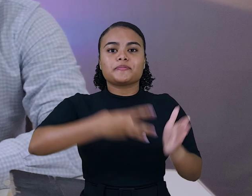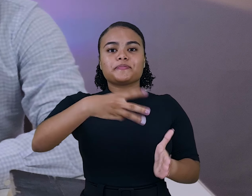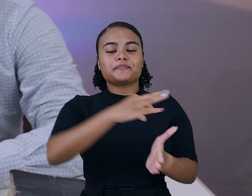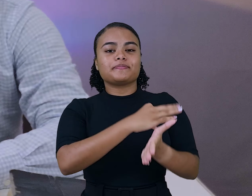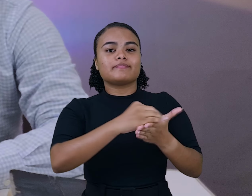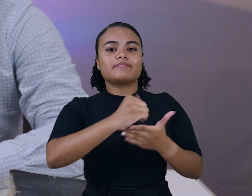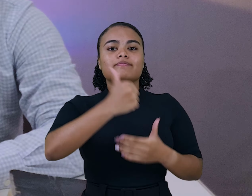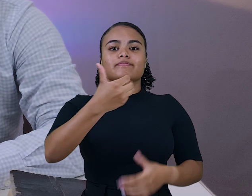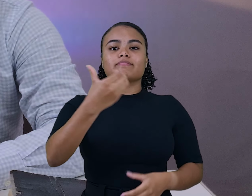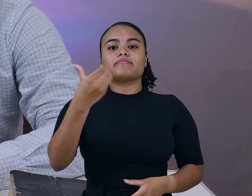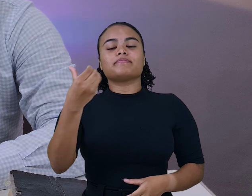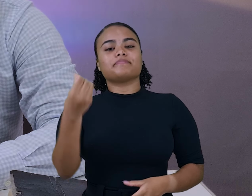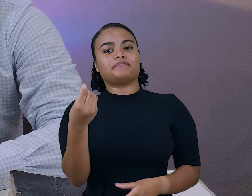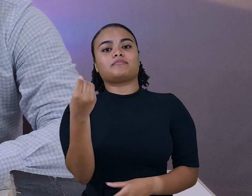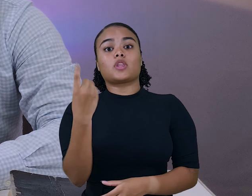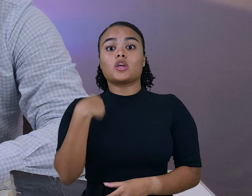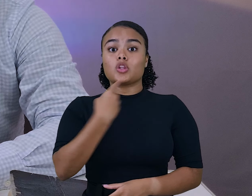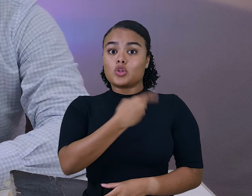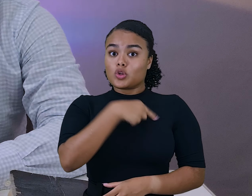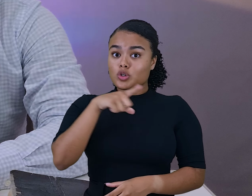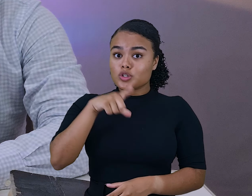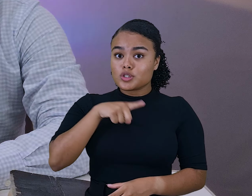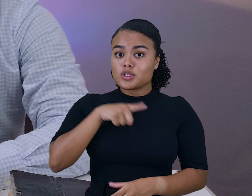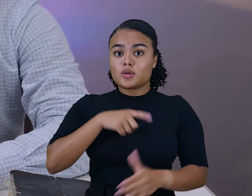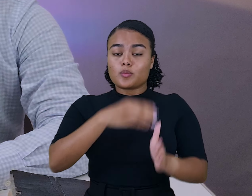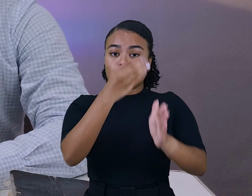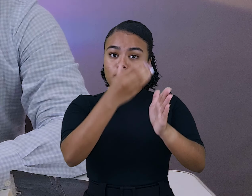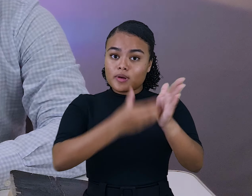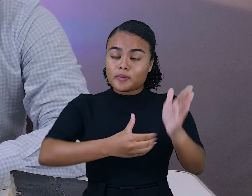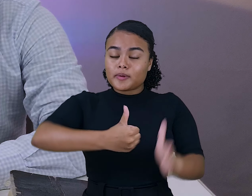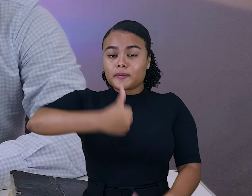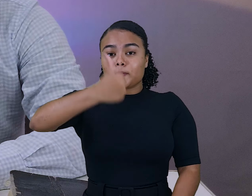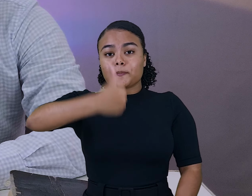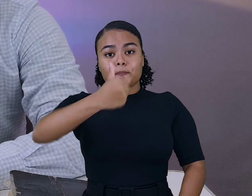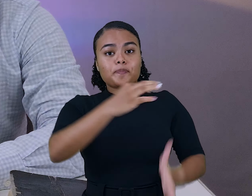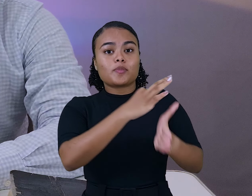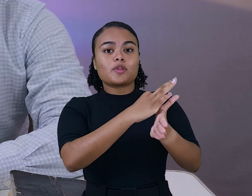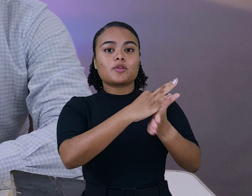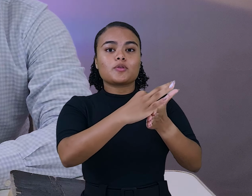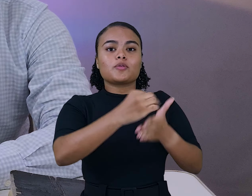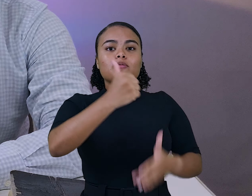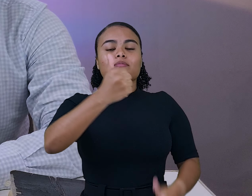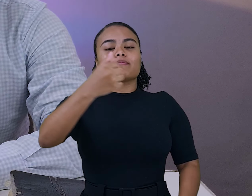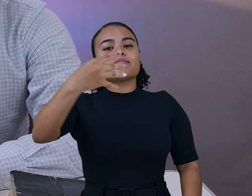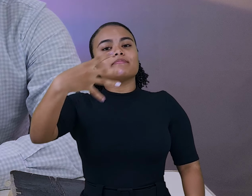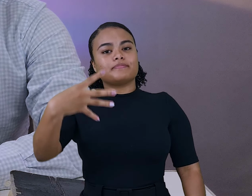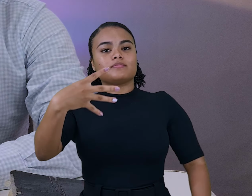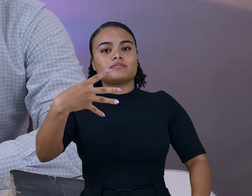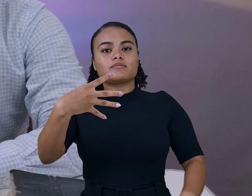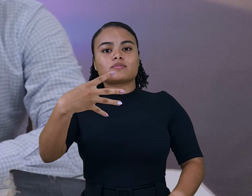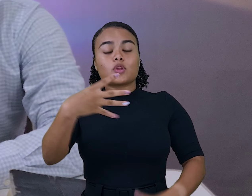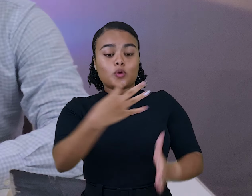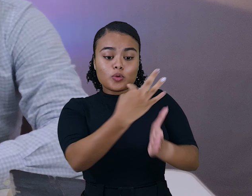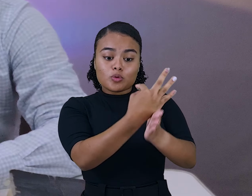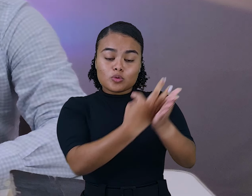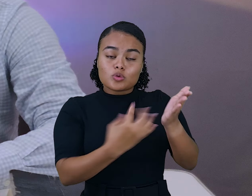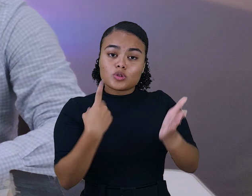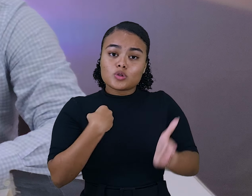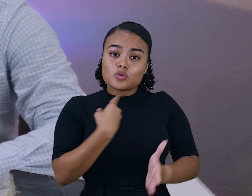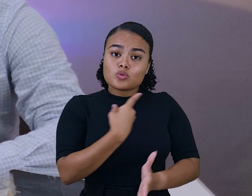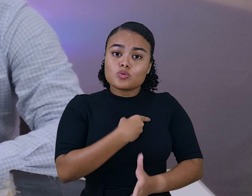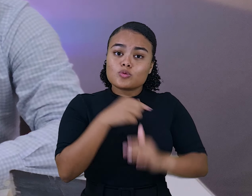3, versículo 16. Mas temos ainda o capítulo 1 e o versículo 14, onde o texto vai